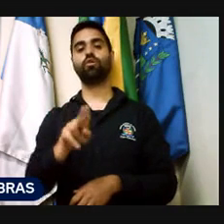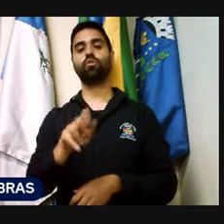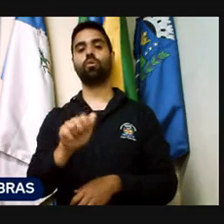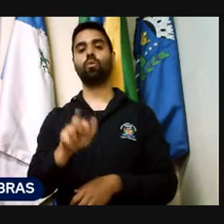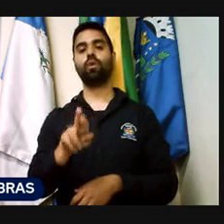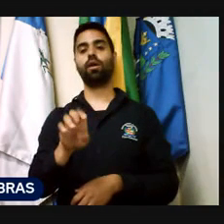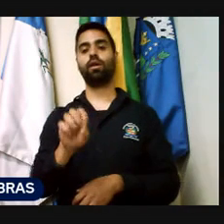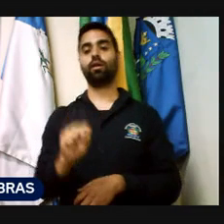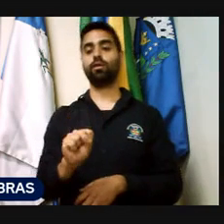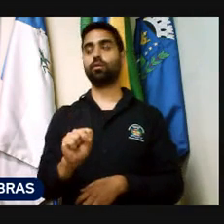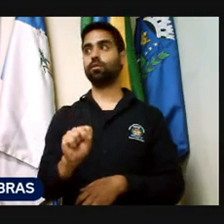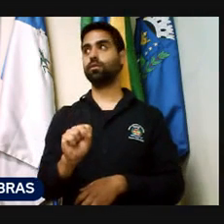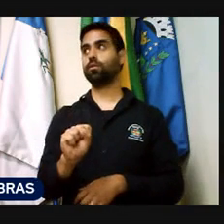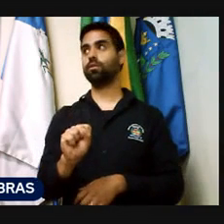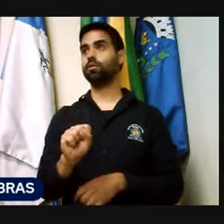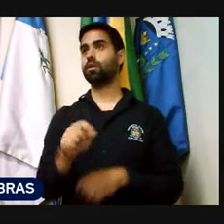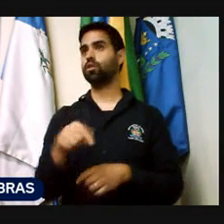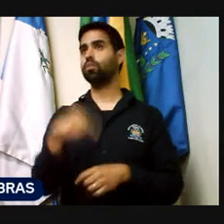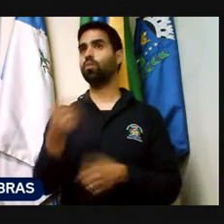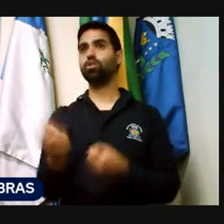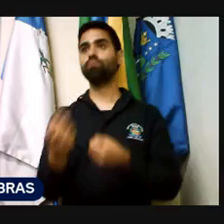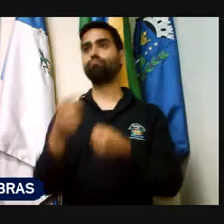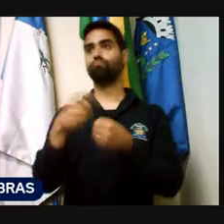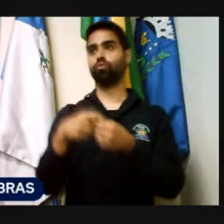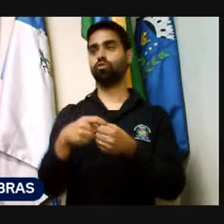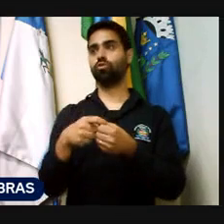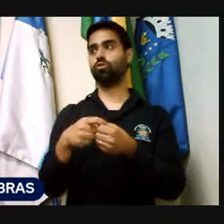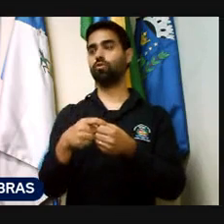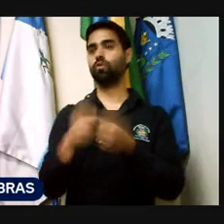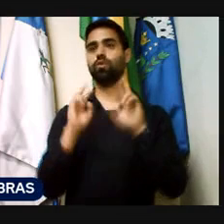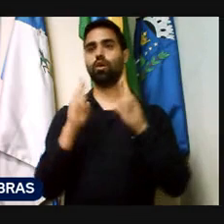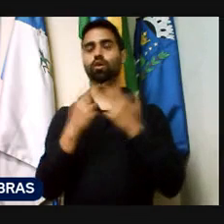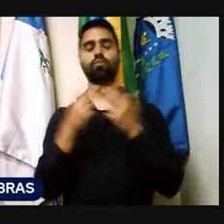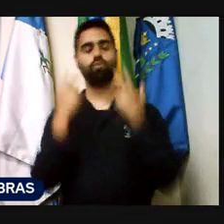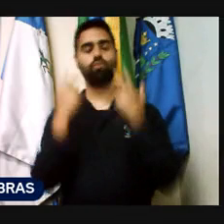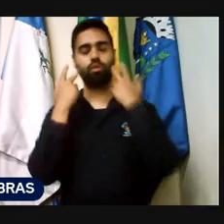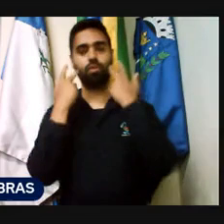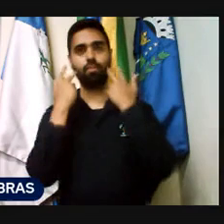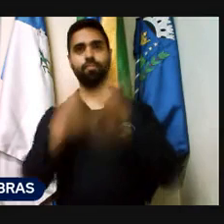e, a seguir, retornaremos com a sessão.